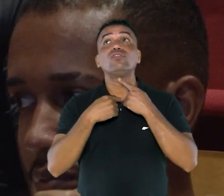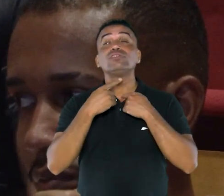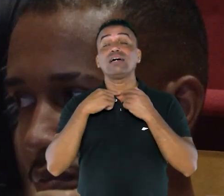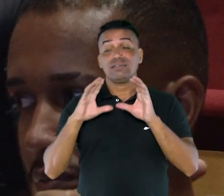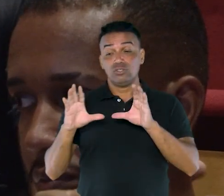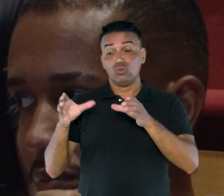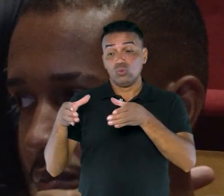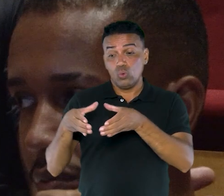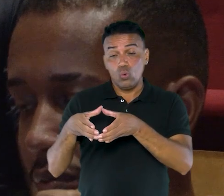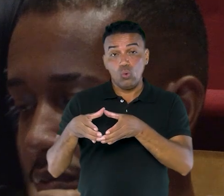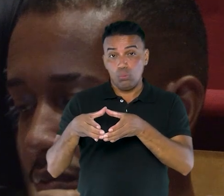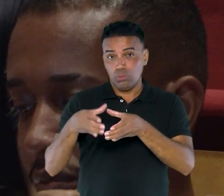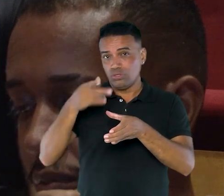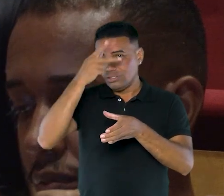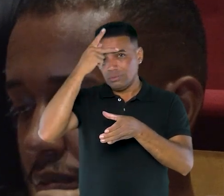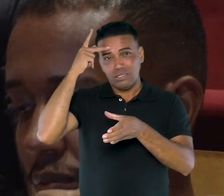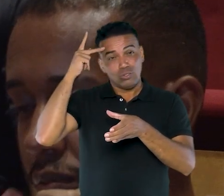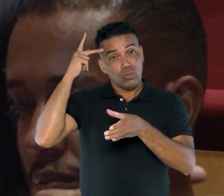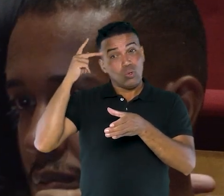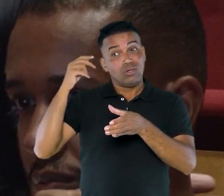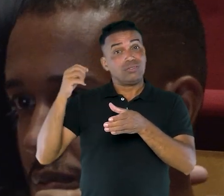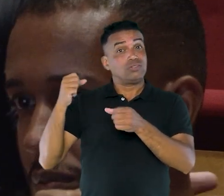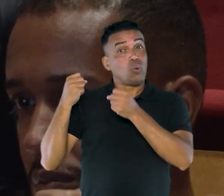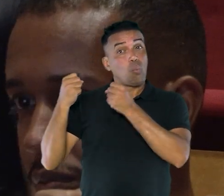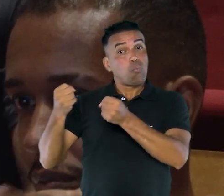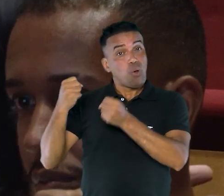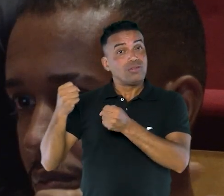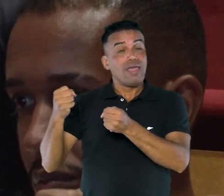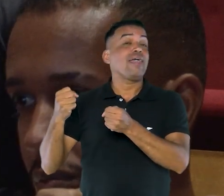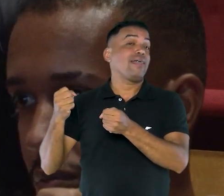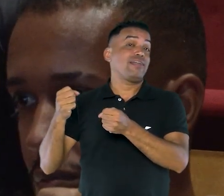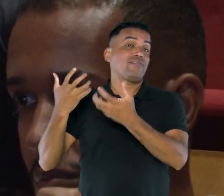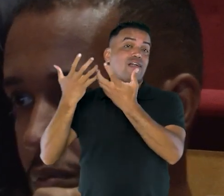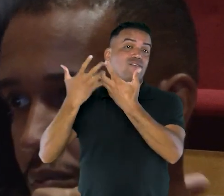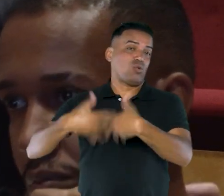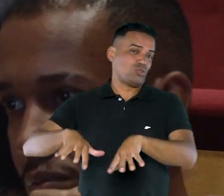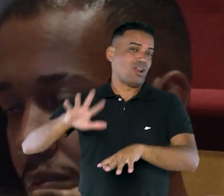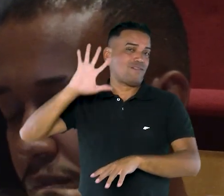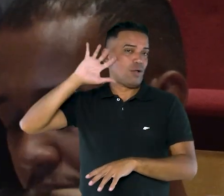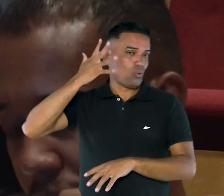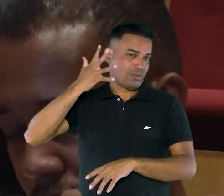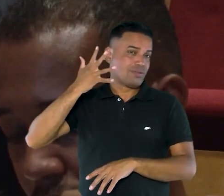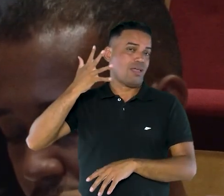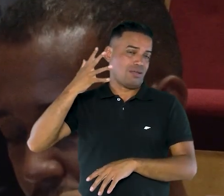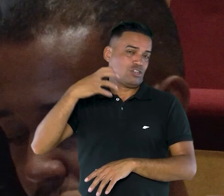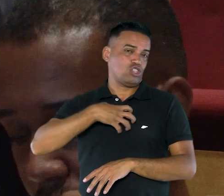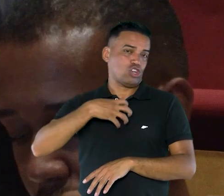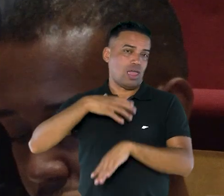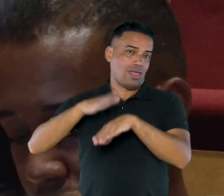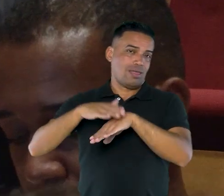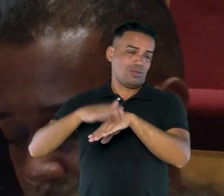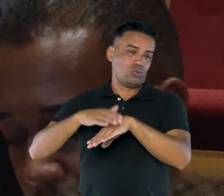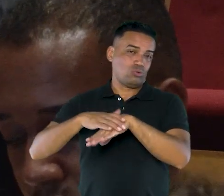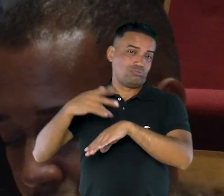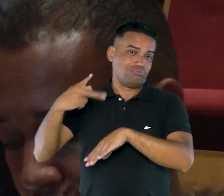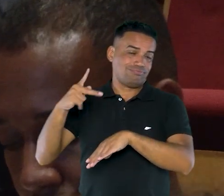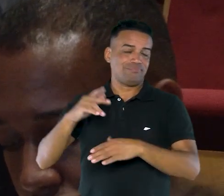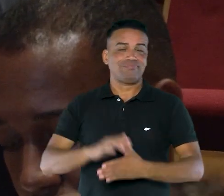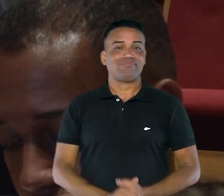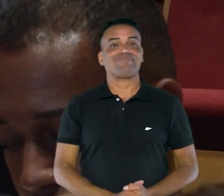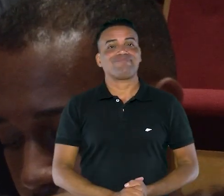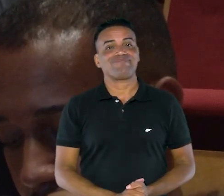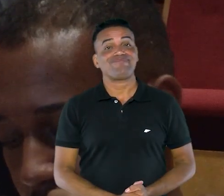desejo de um grupo de pessoas que tem o poder de decidir que as coisas vão funcionar dessa forma e, enfim, funciona dessa